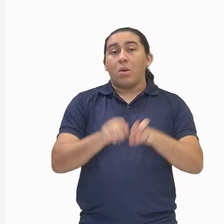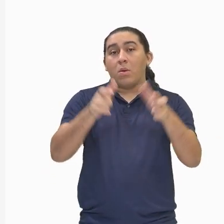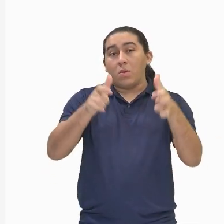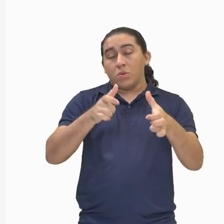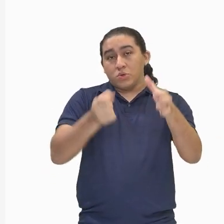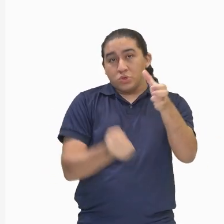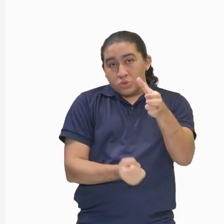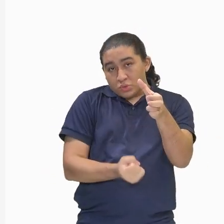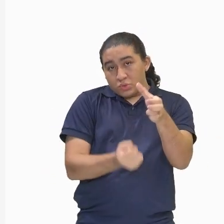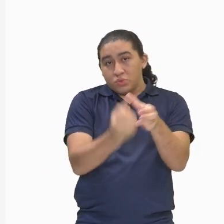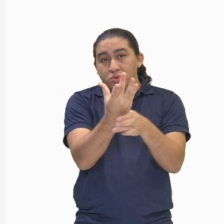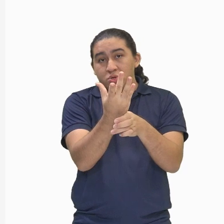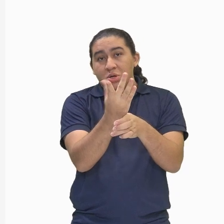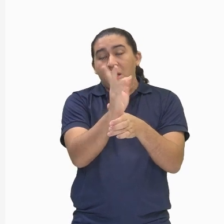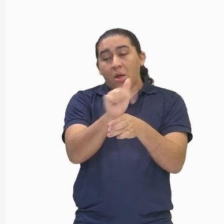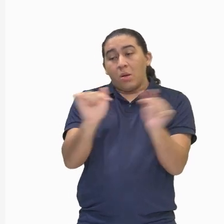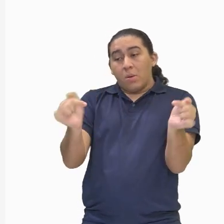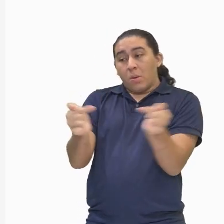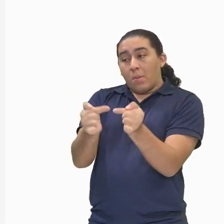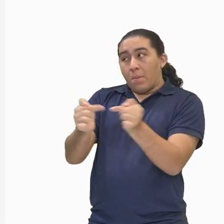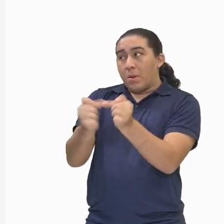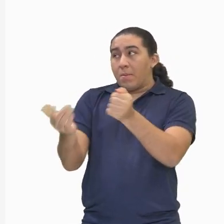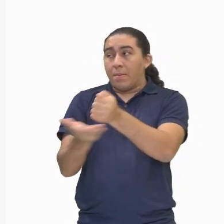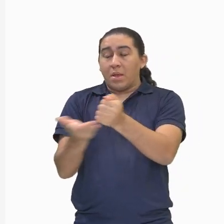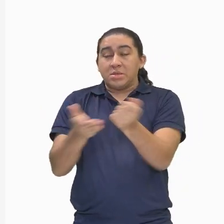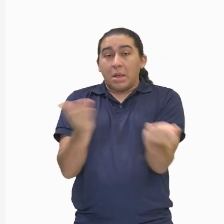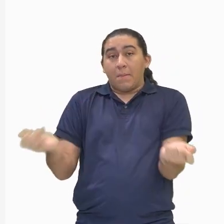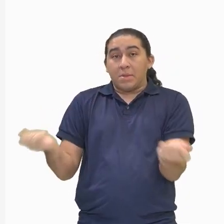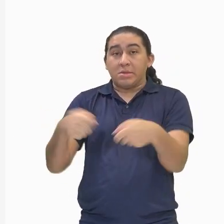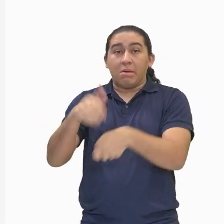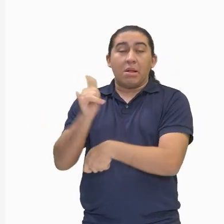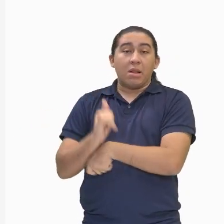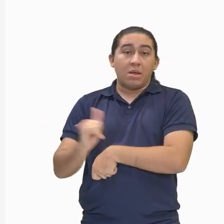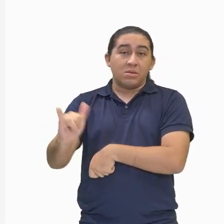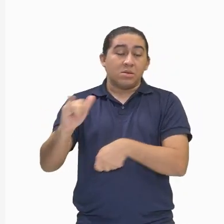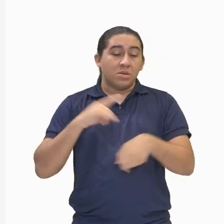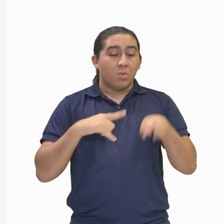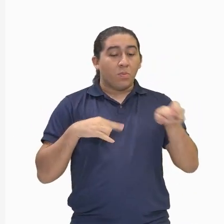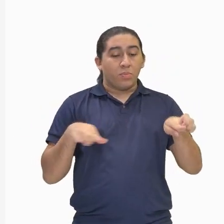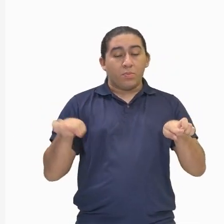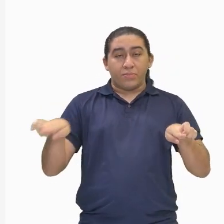do potencial elétrico de 2 pontos de um condutor.